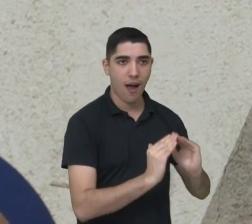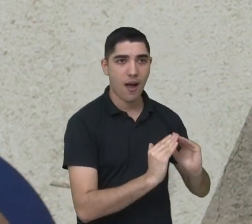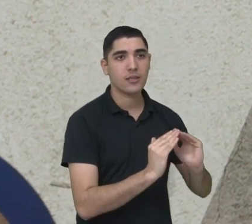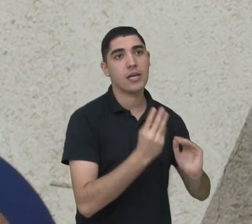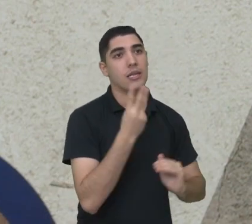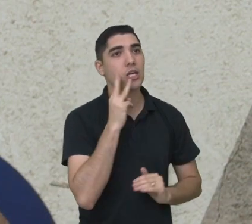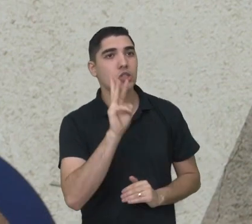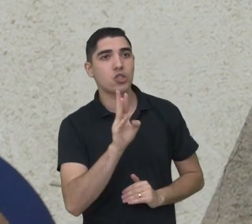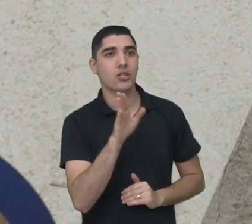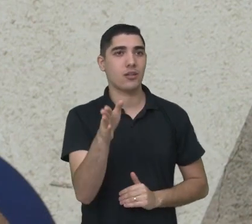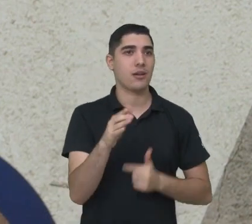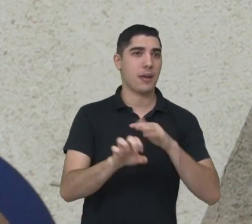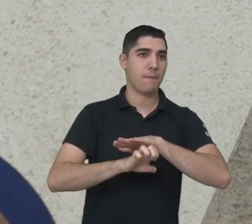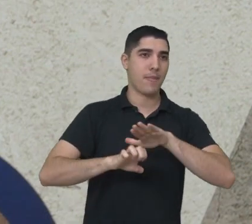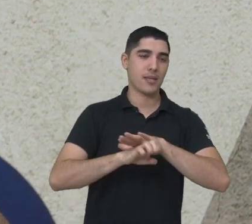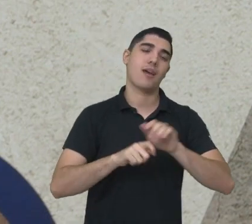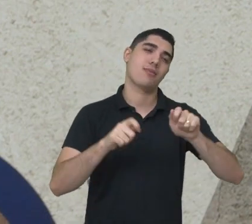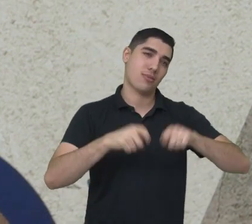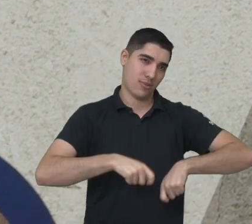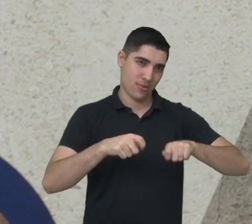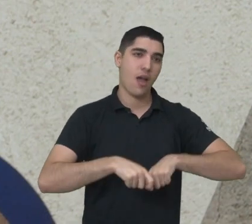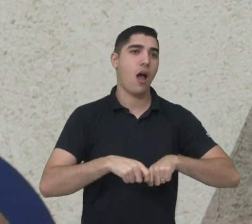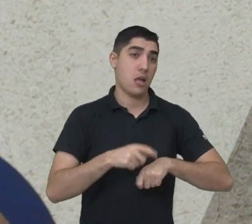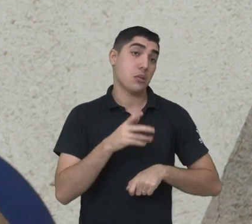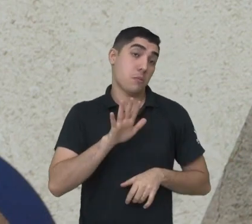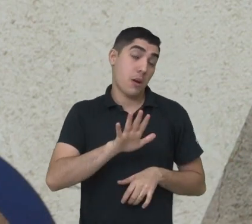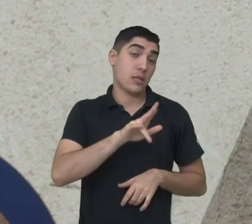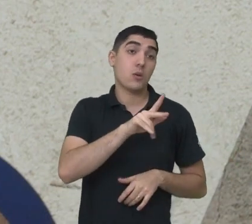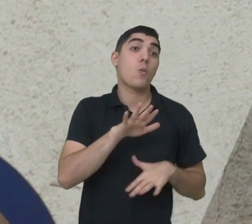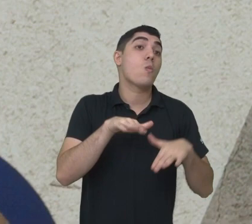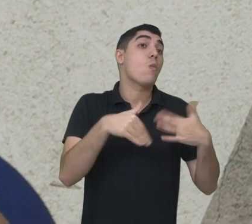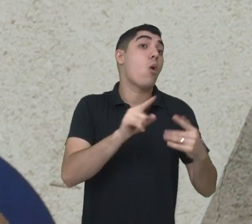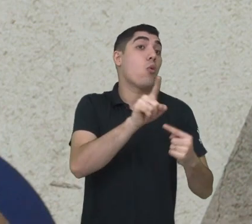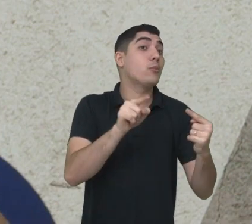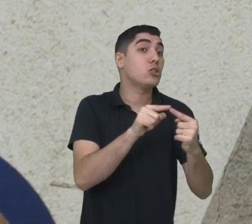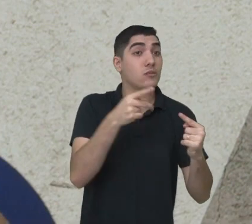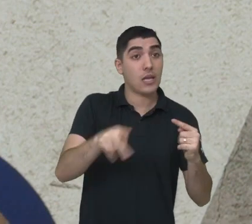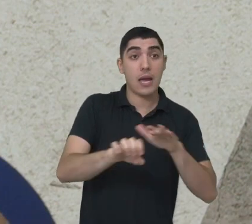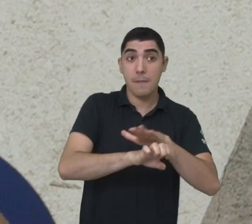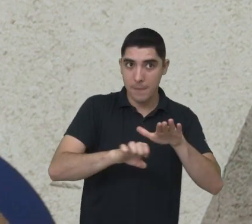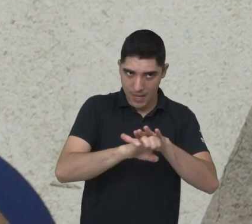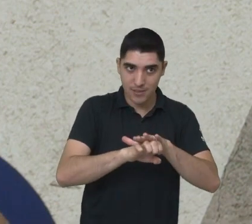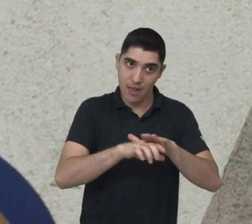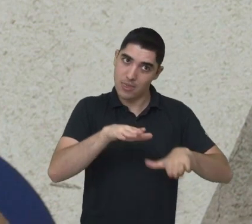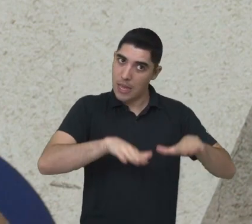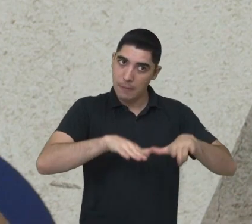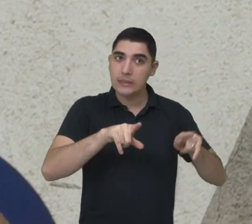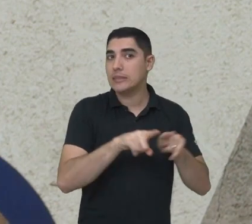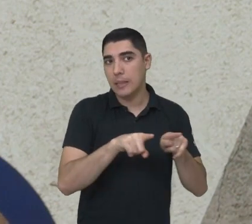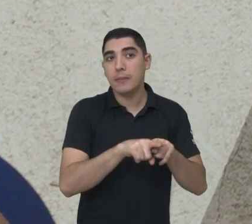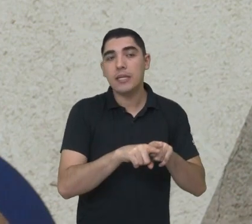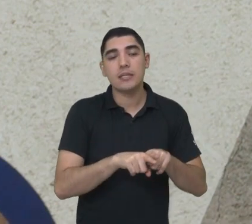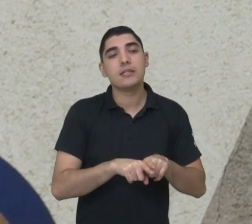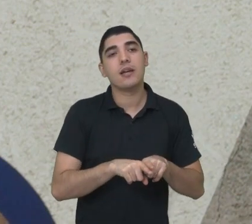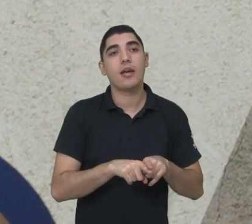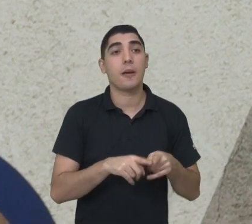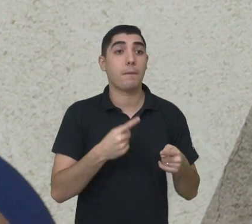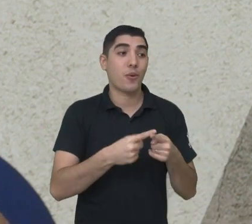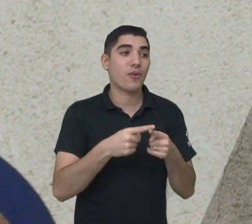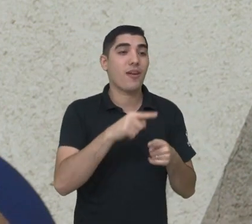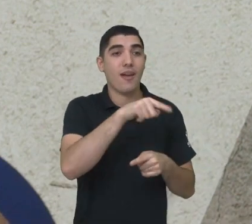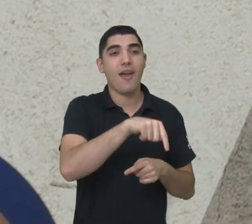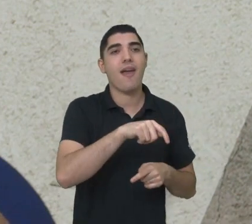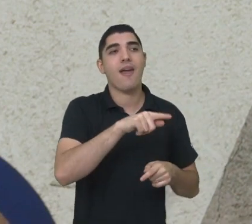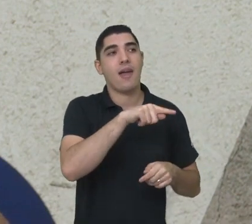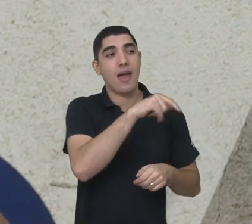lá, ele consegue, dentro do objetivo daquela indústria, da atuação dele, porque como é uma atuação, né, geral,